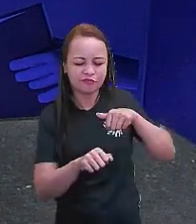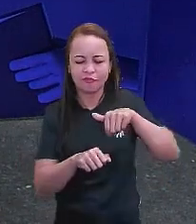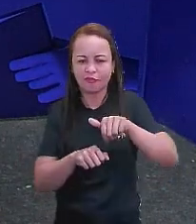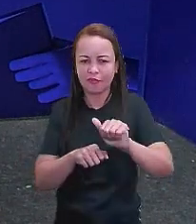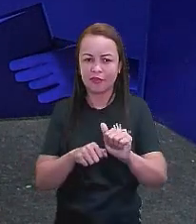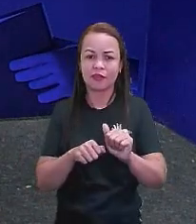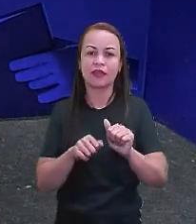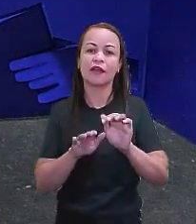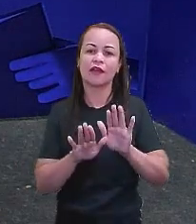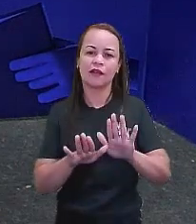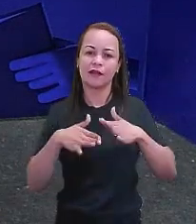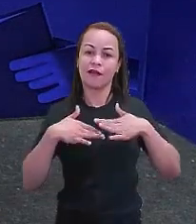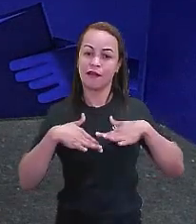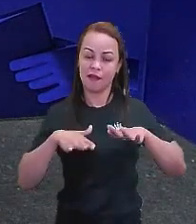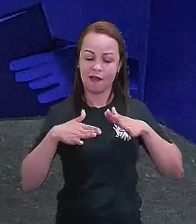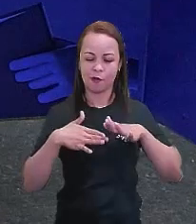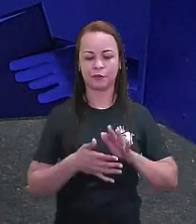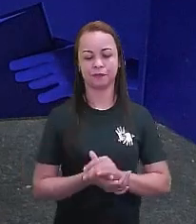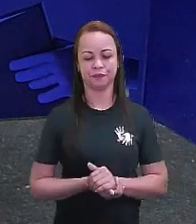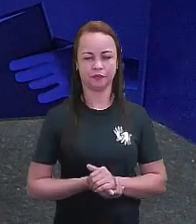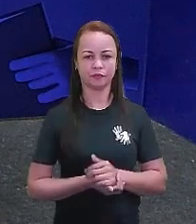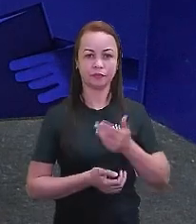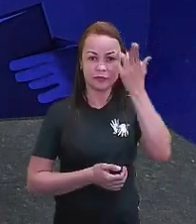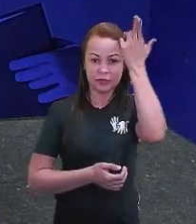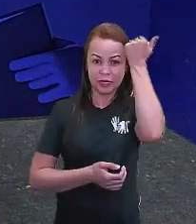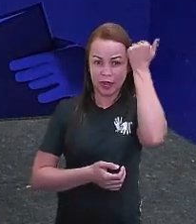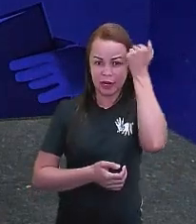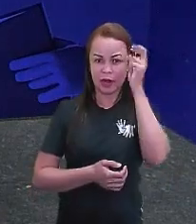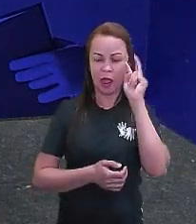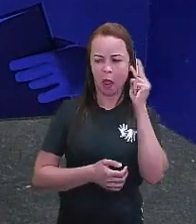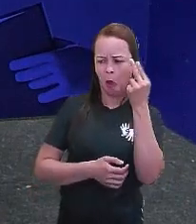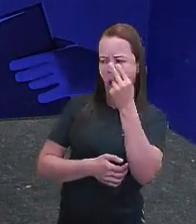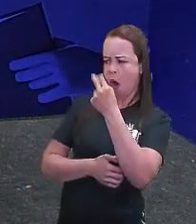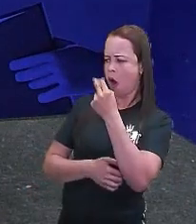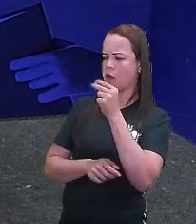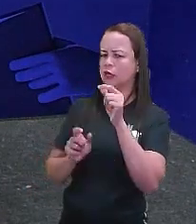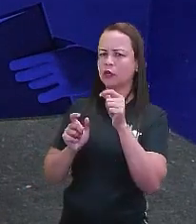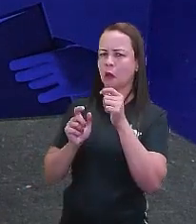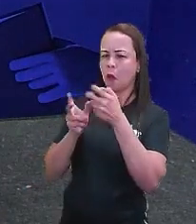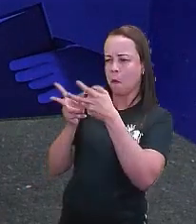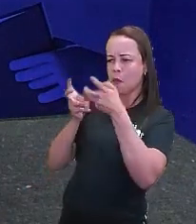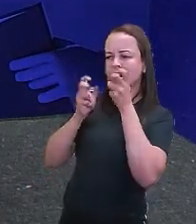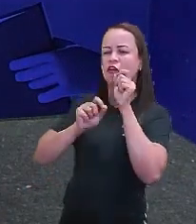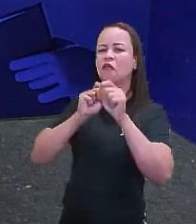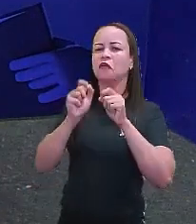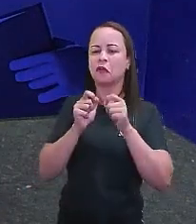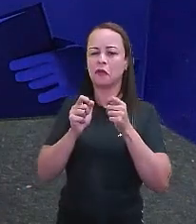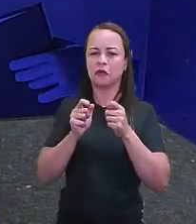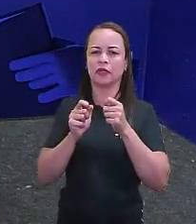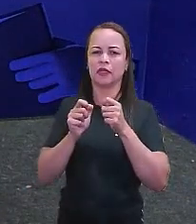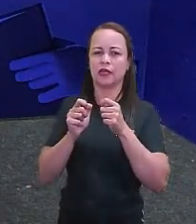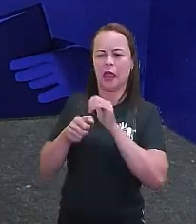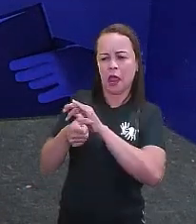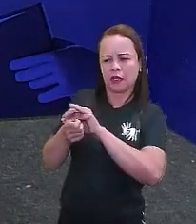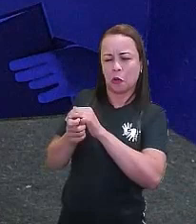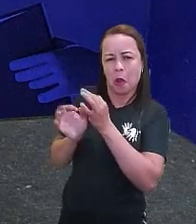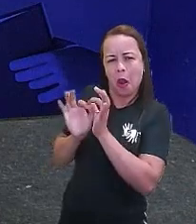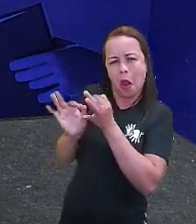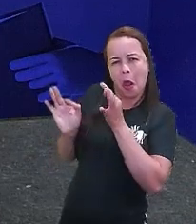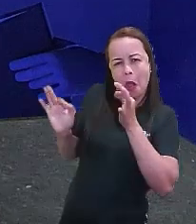lebre, quando olhou para trás, percebeu que a tartaruga estava muito longe. Então ela decidiu